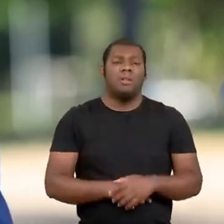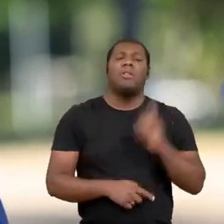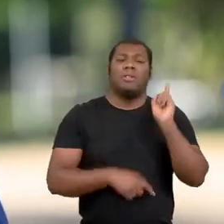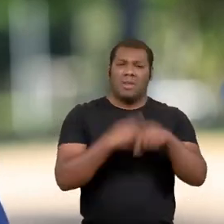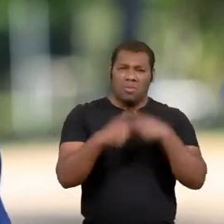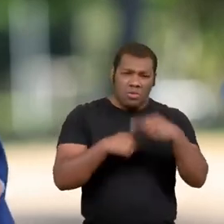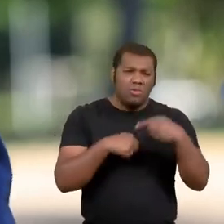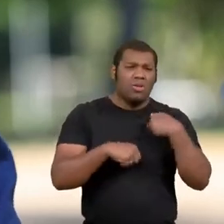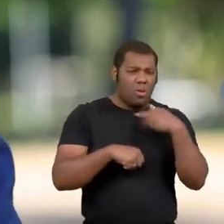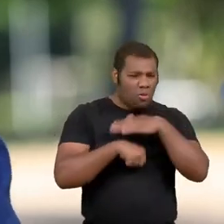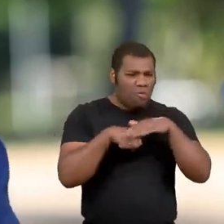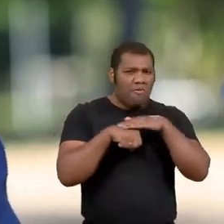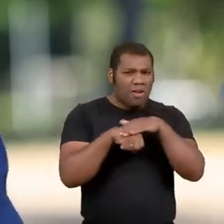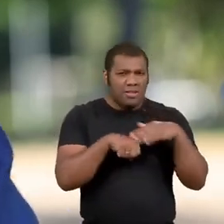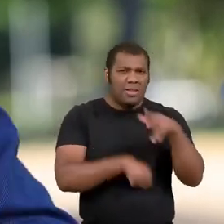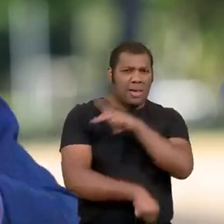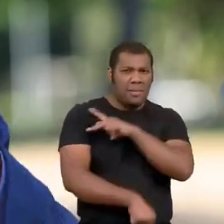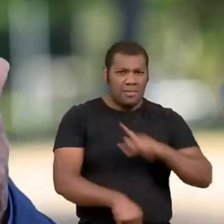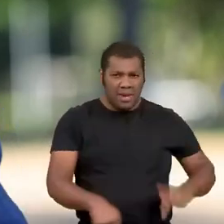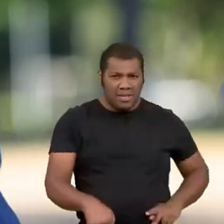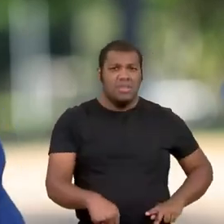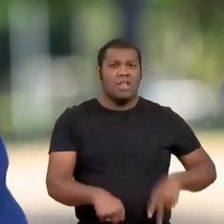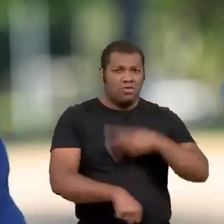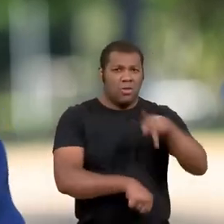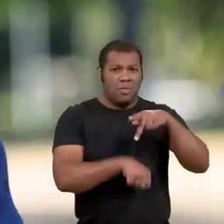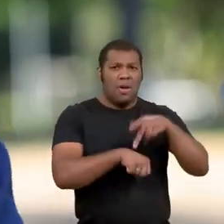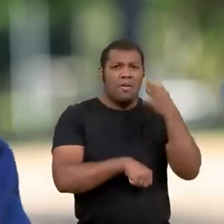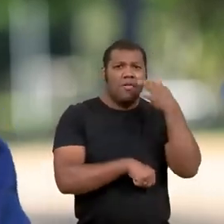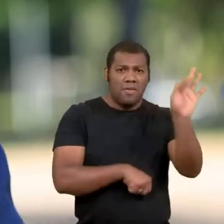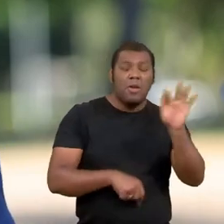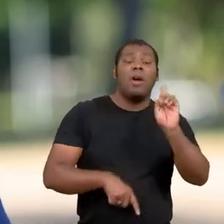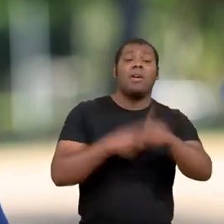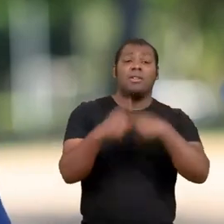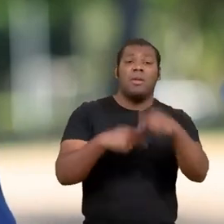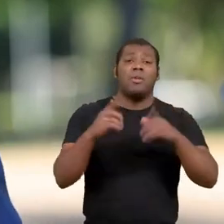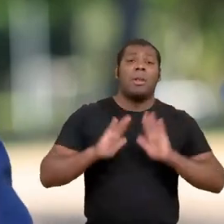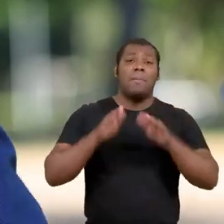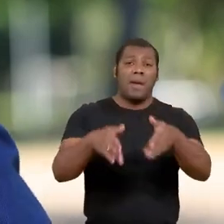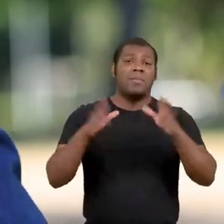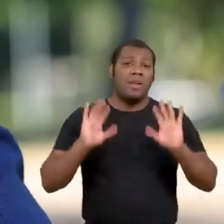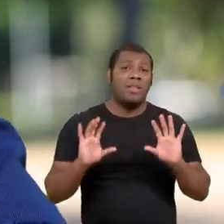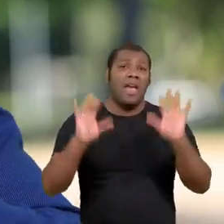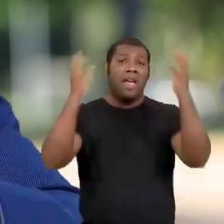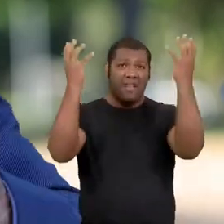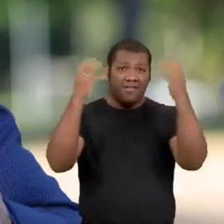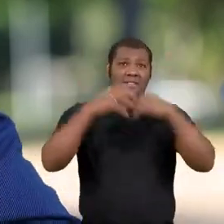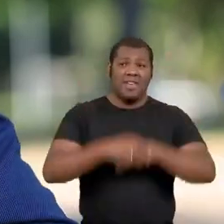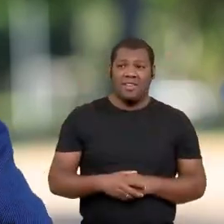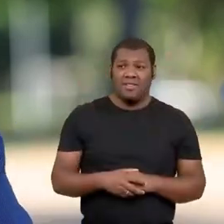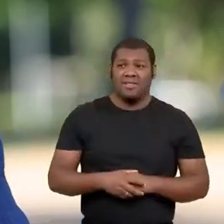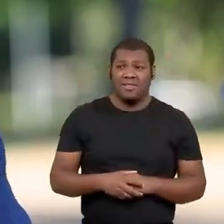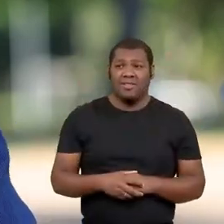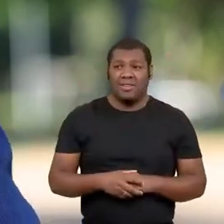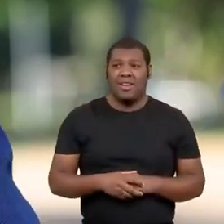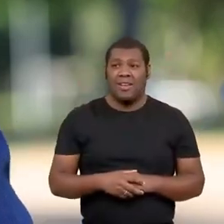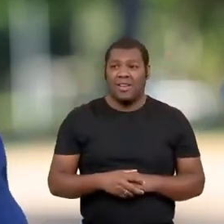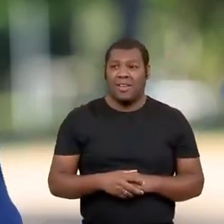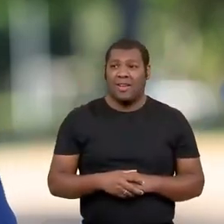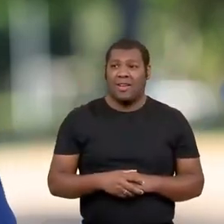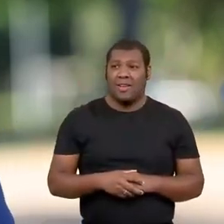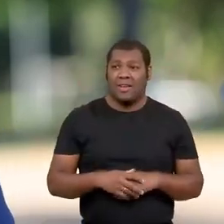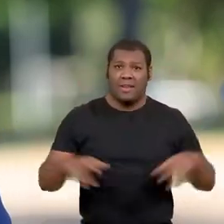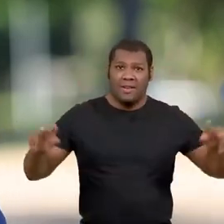e depois vai ter uma coisa maravilhosa que eu vou participar de um evento público na frente da Torre Eiffel convocado pelo pessoal do Coldplay